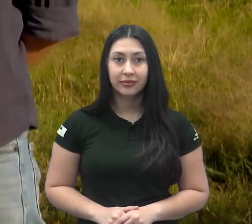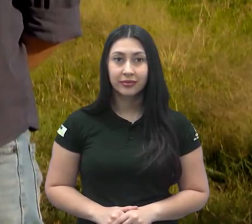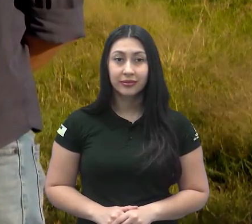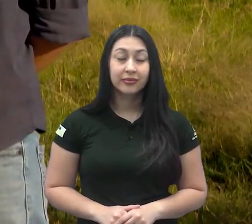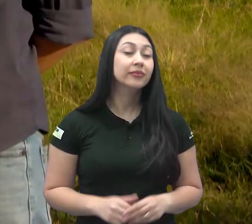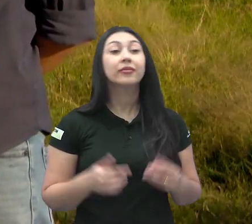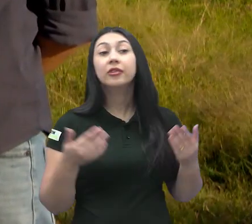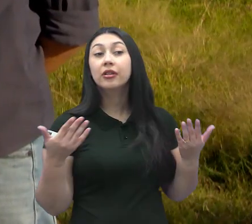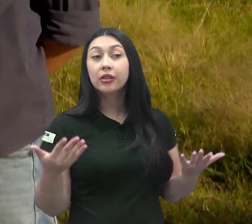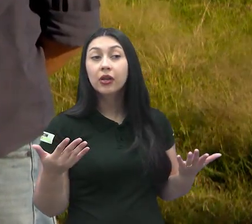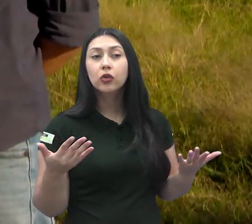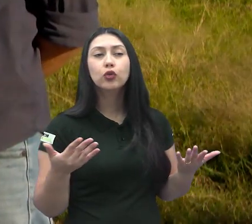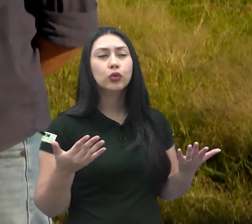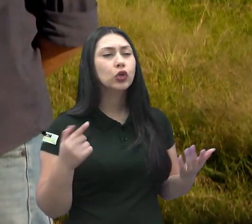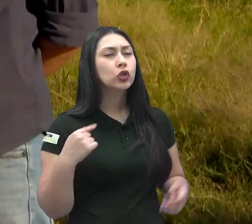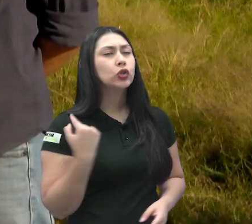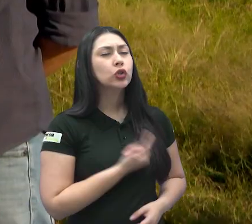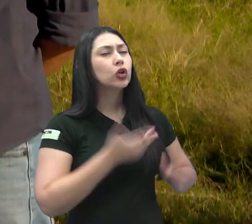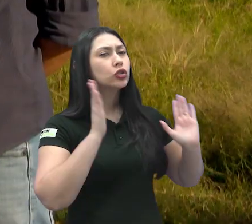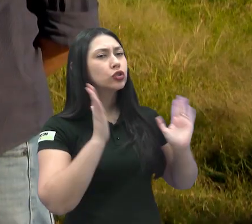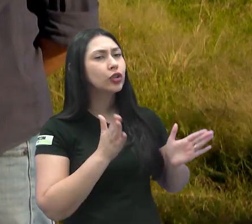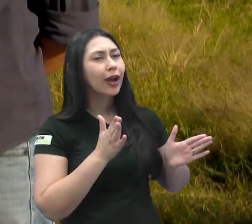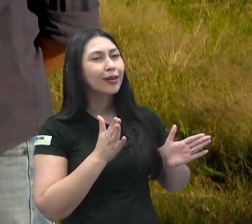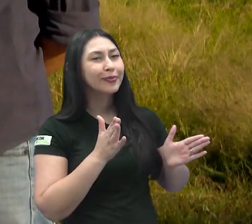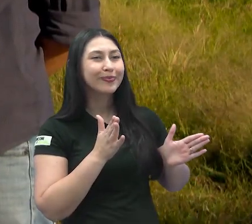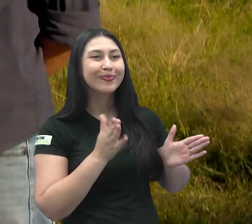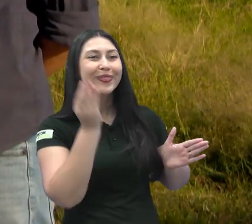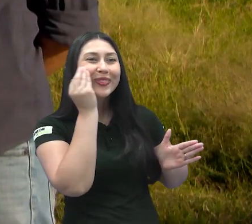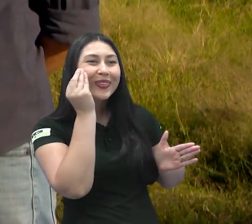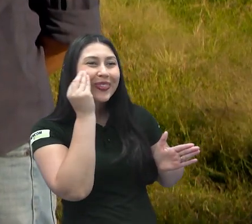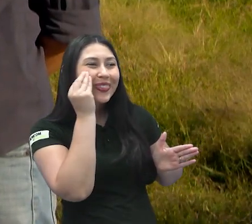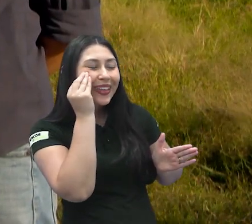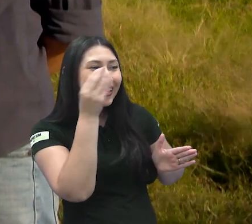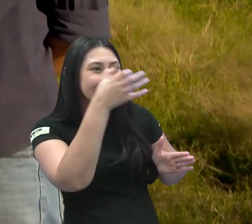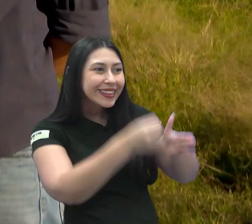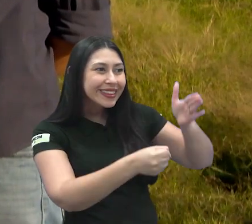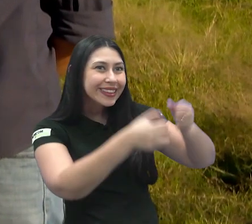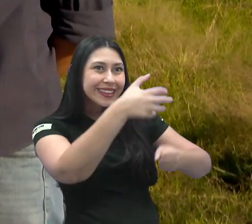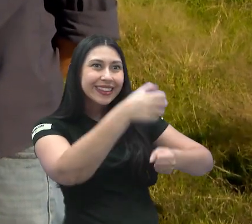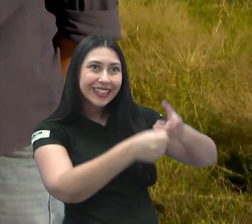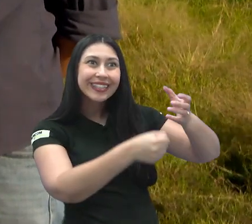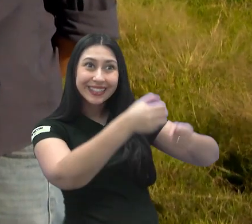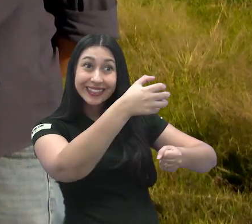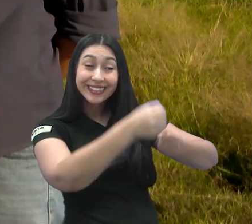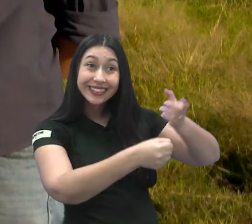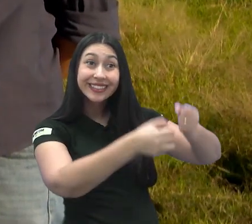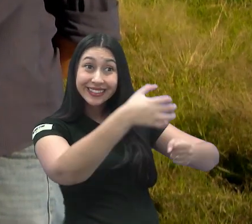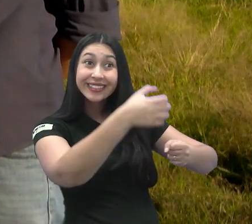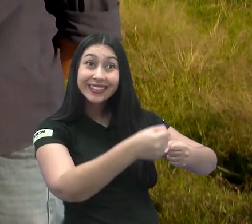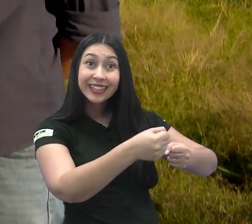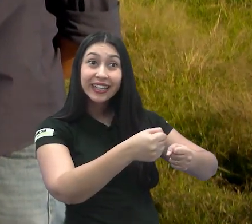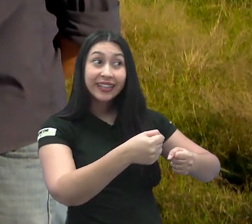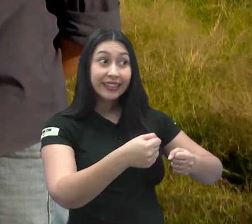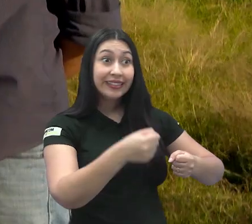Então, Alan, a gente viu ali eu tentando fazer, né, o momento ali de ordenhar as vacas, né? Não